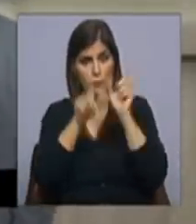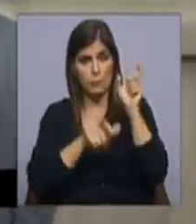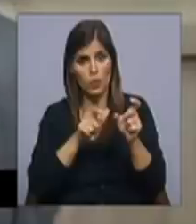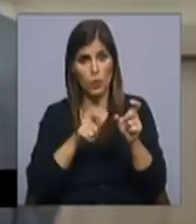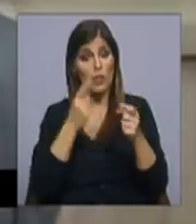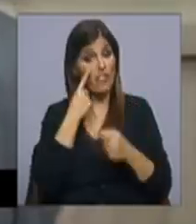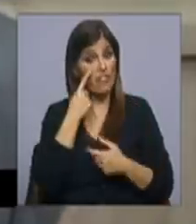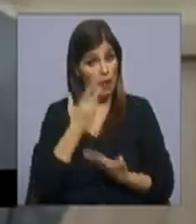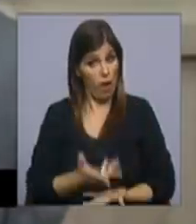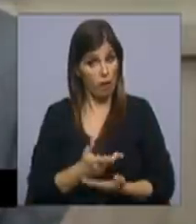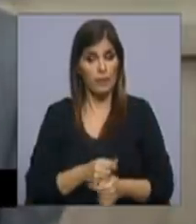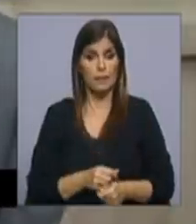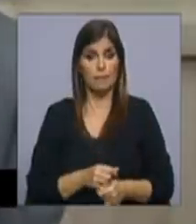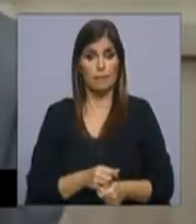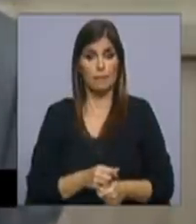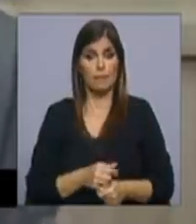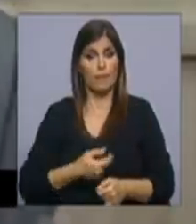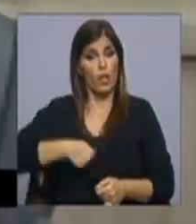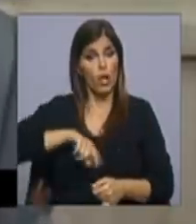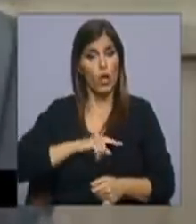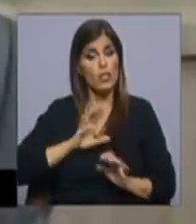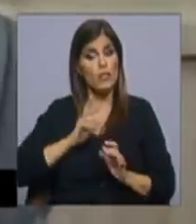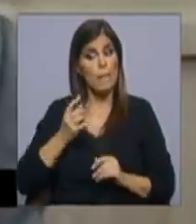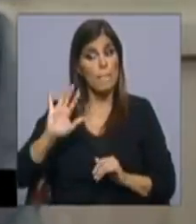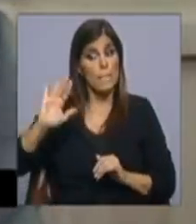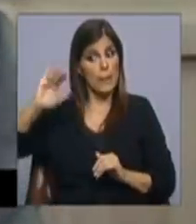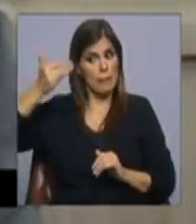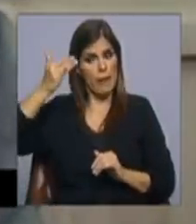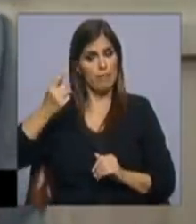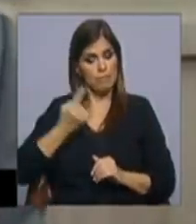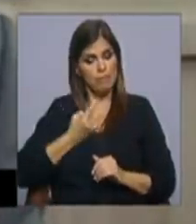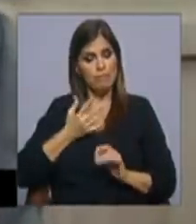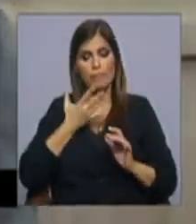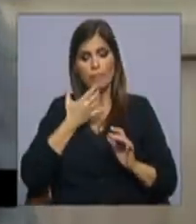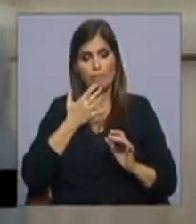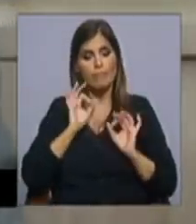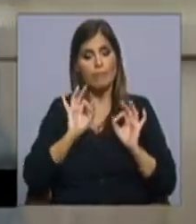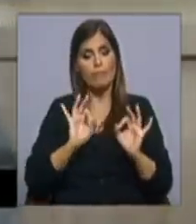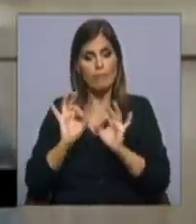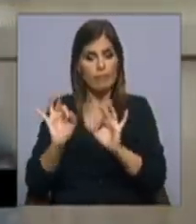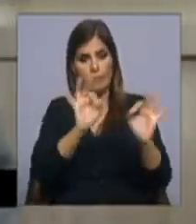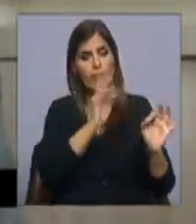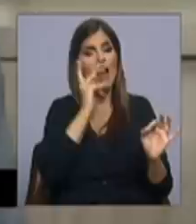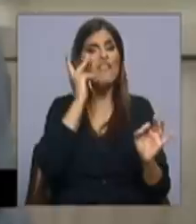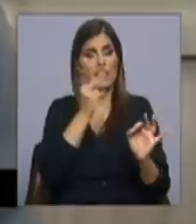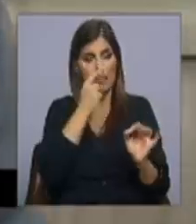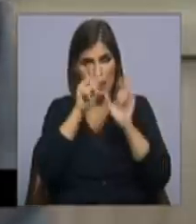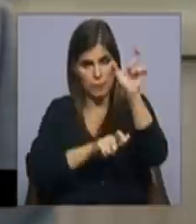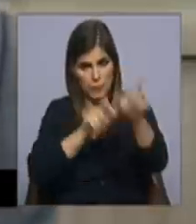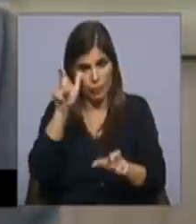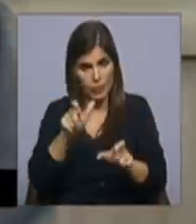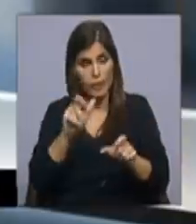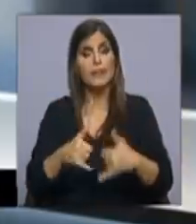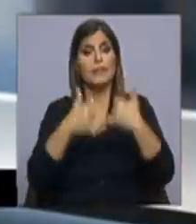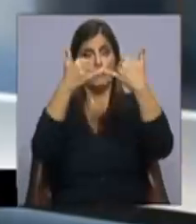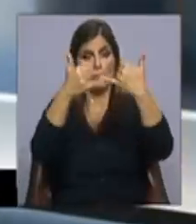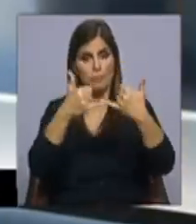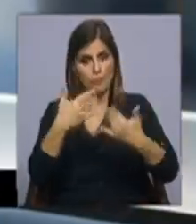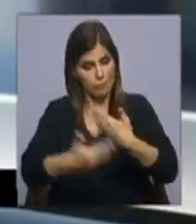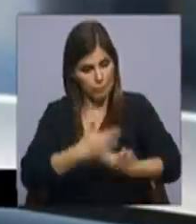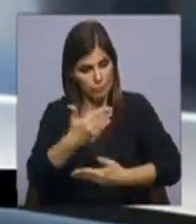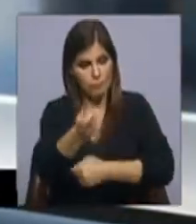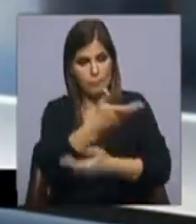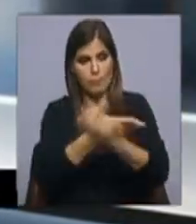vivas. Então, nós precisamos cuidar, em primeiro lugar, que as pessoas vivam e depois nós vamos cuidar de retomar a